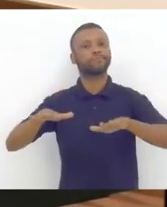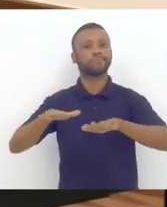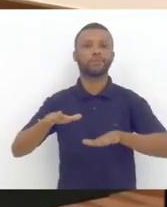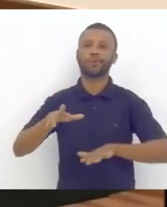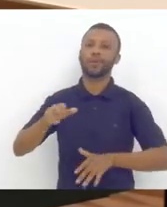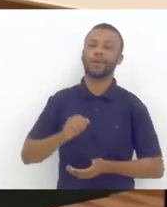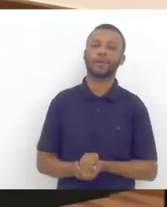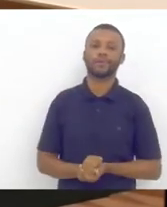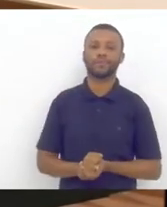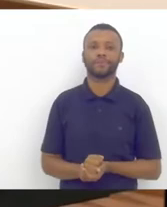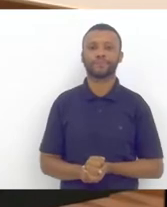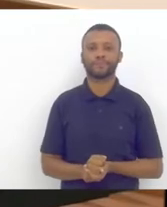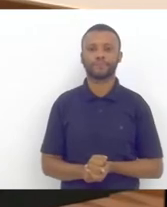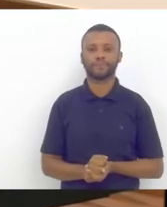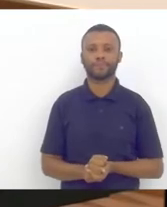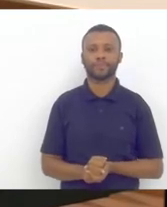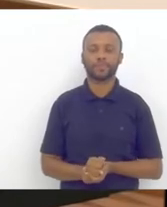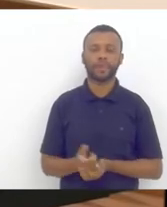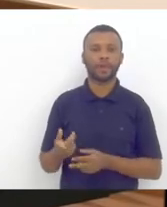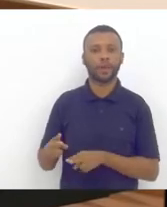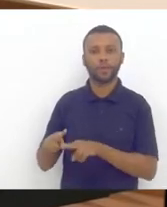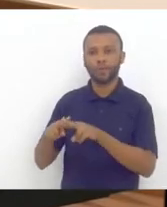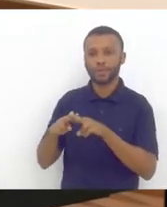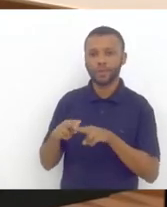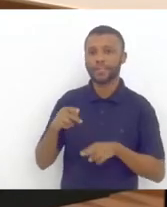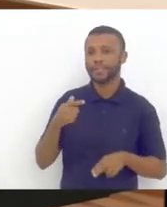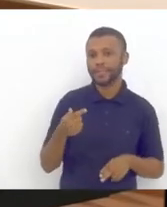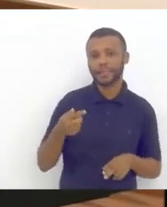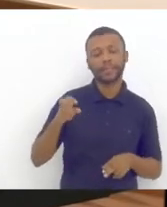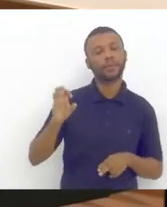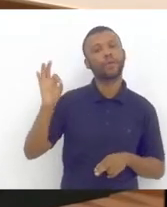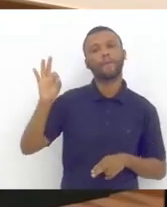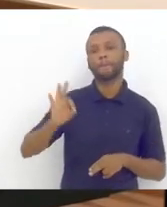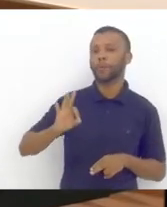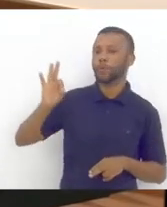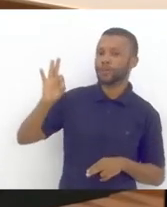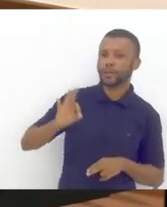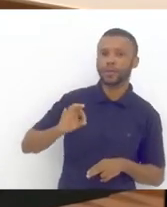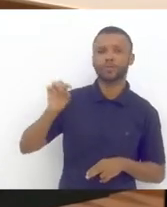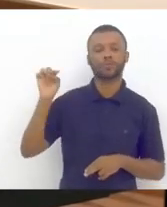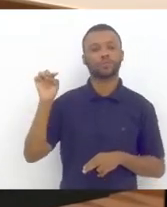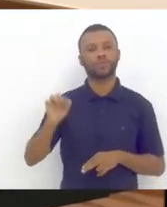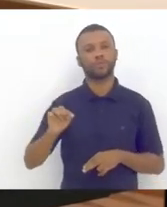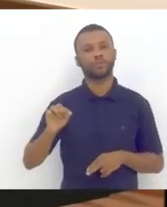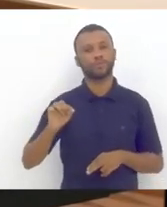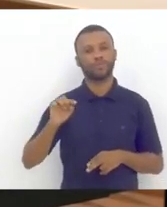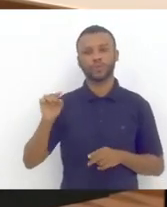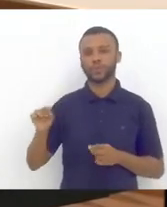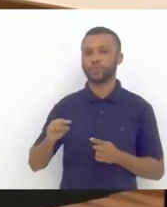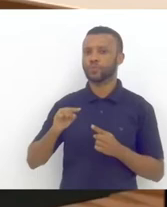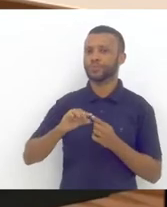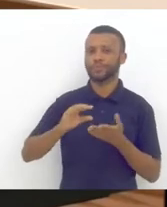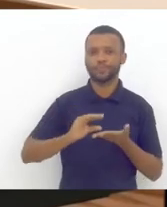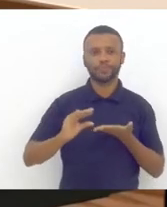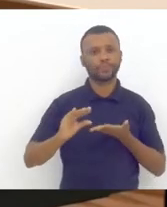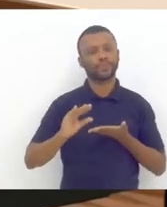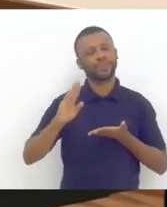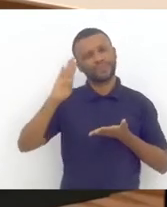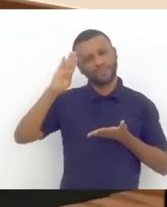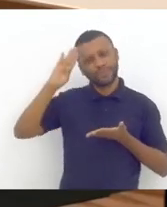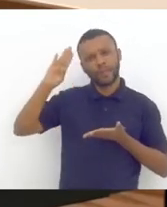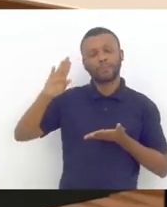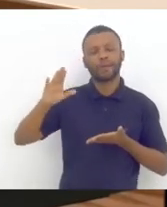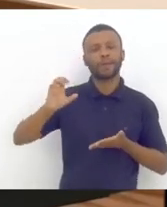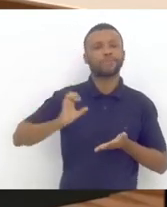movimentam menos e, por conseguinte, dar 75, esses 75 implicam maior destinação de recursos para os municípios mais